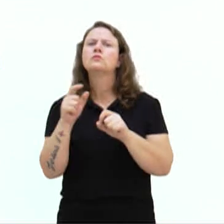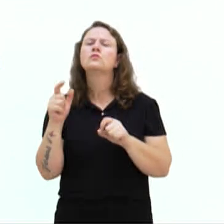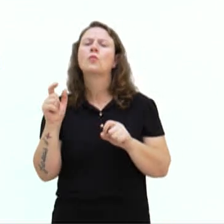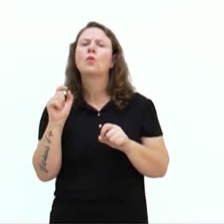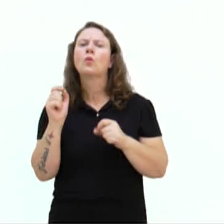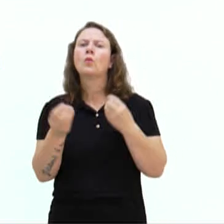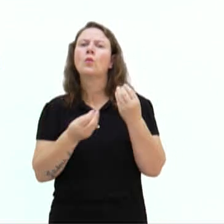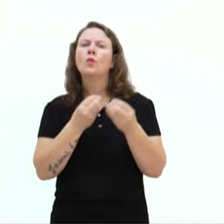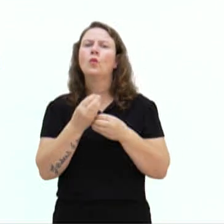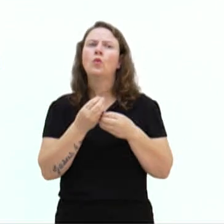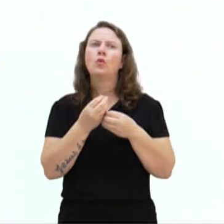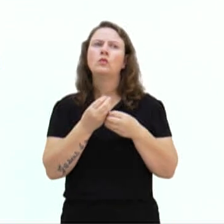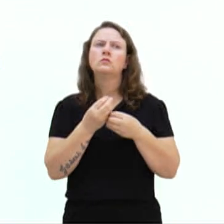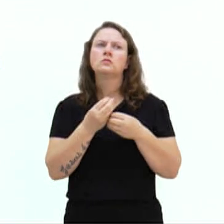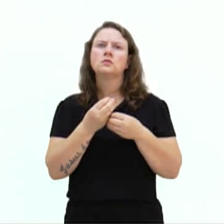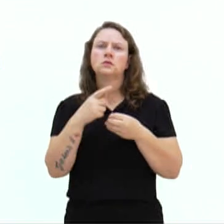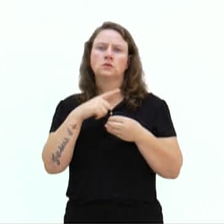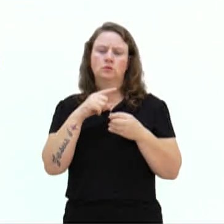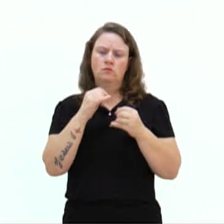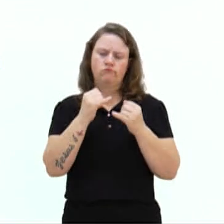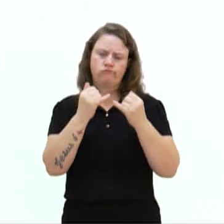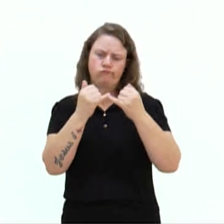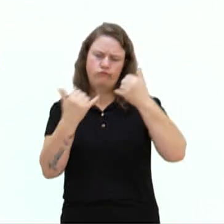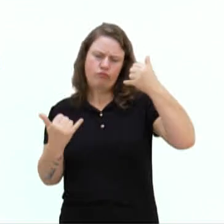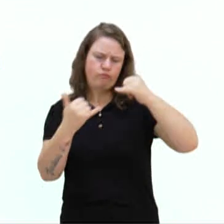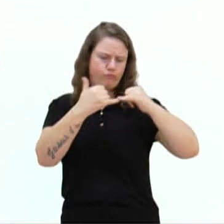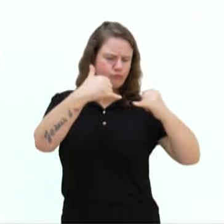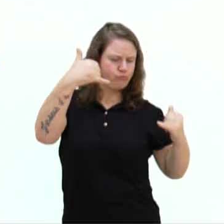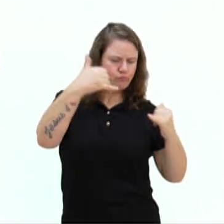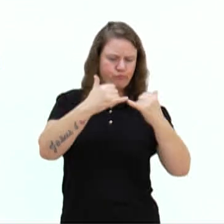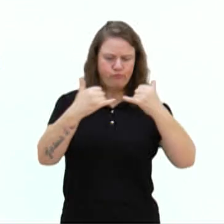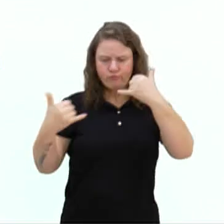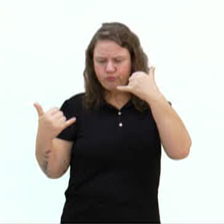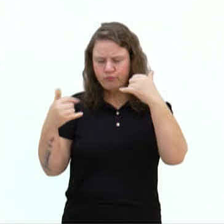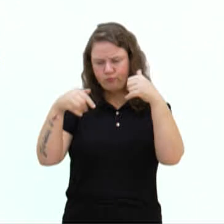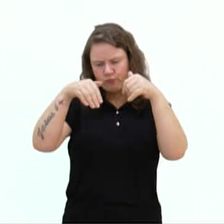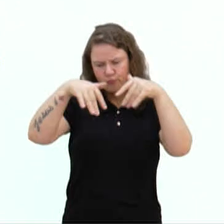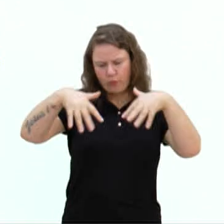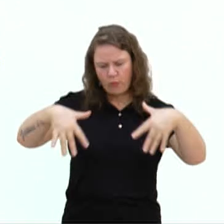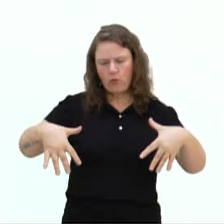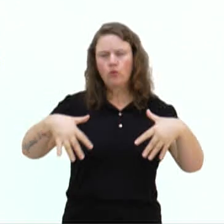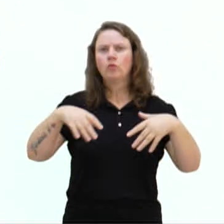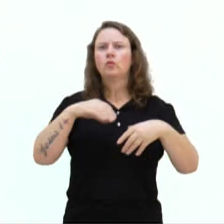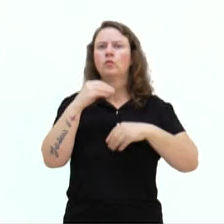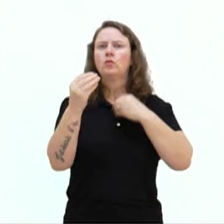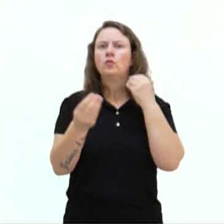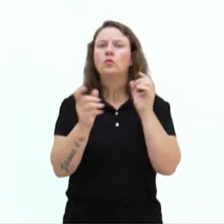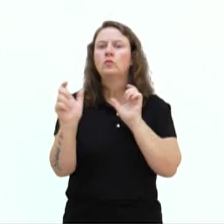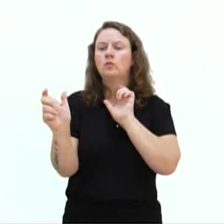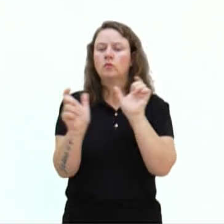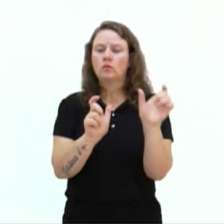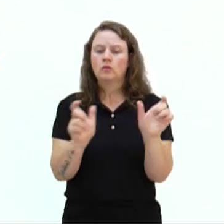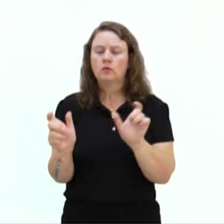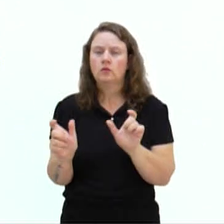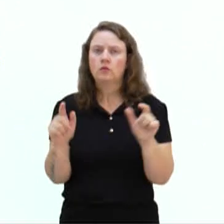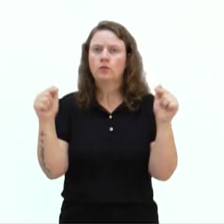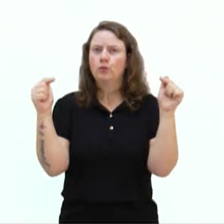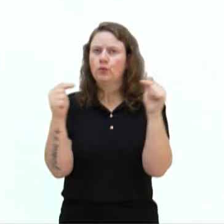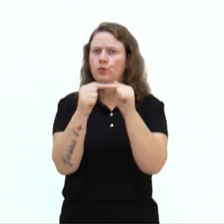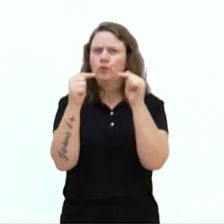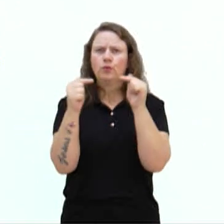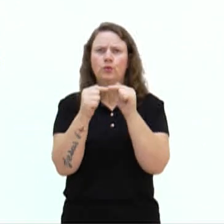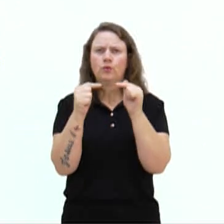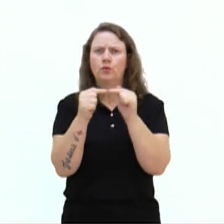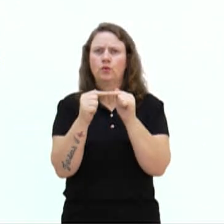localizadas nas linhas que conectam objetos em um mapa conceitual E essas palavras descrevem a relação